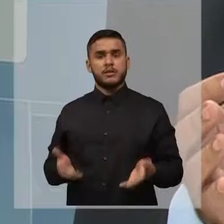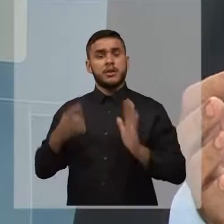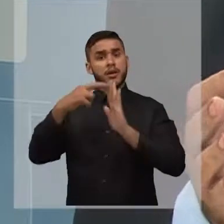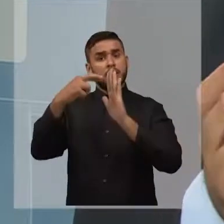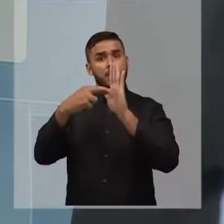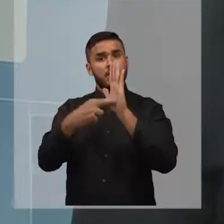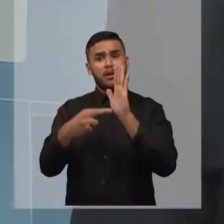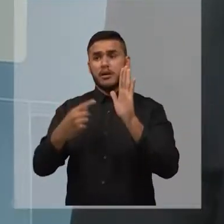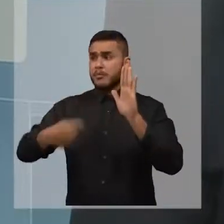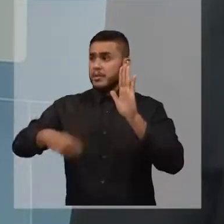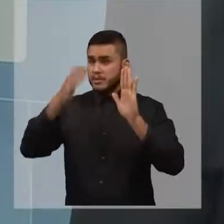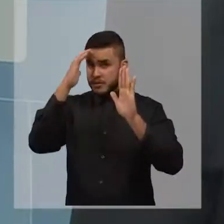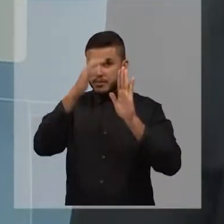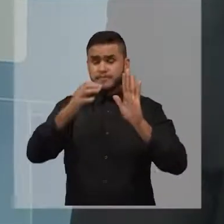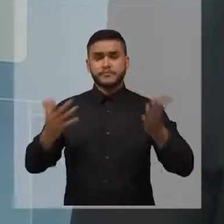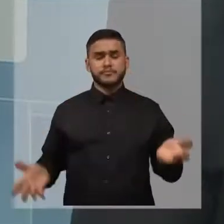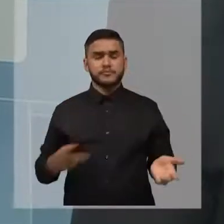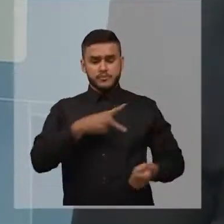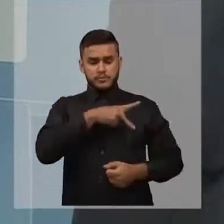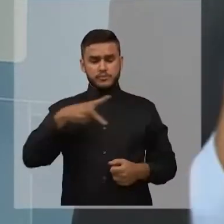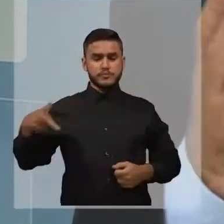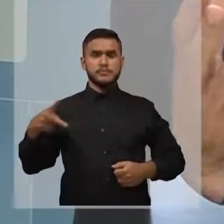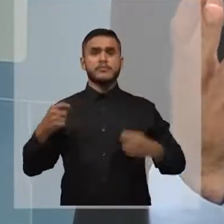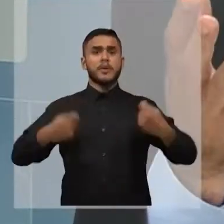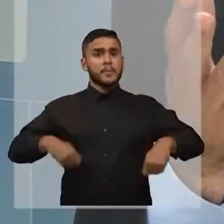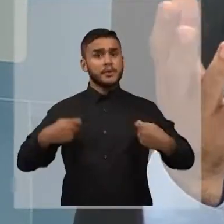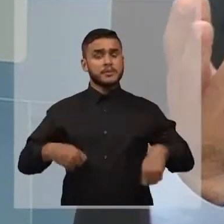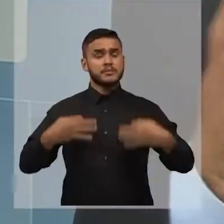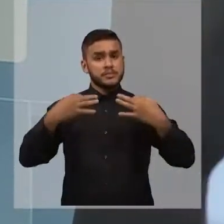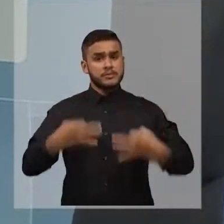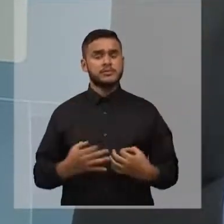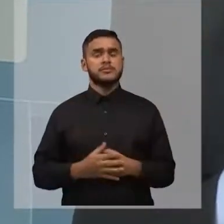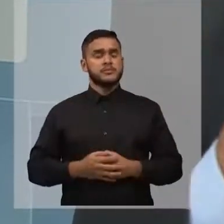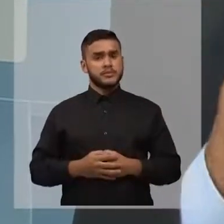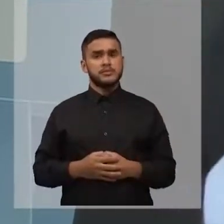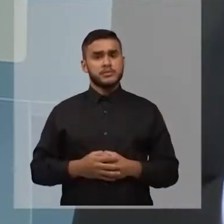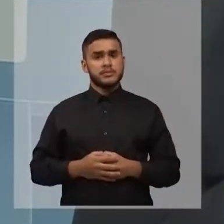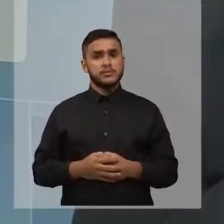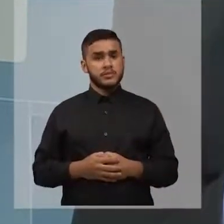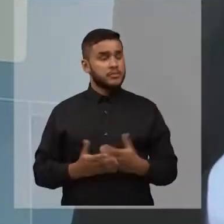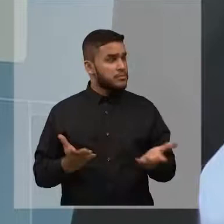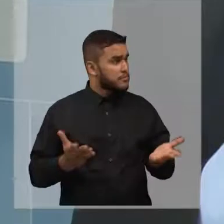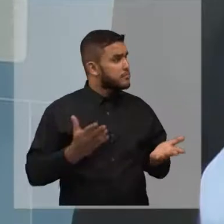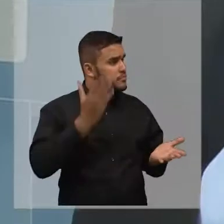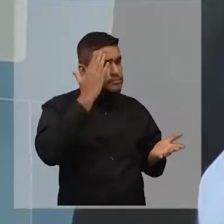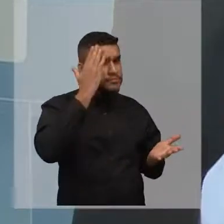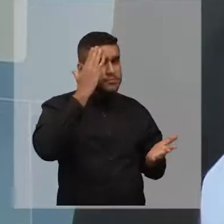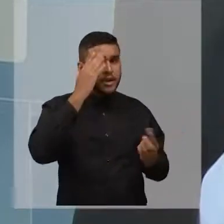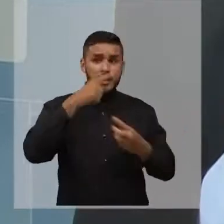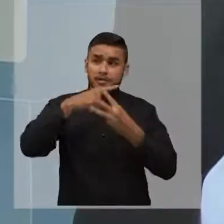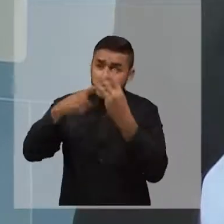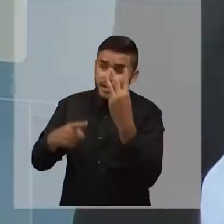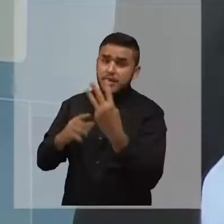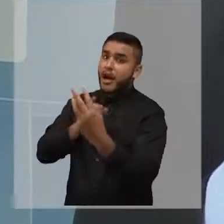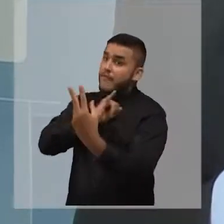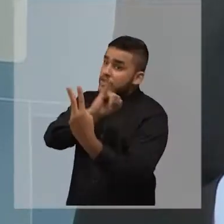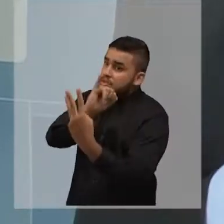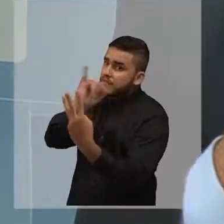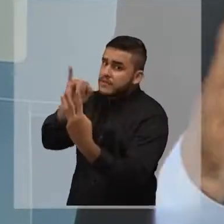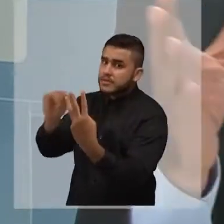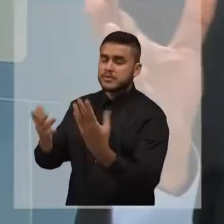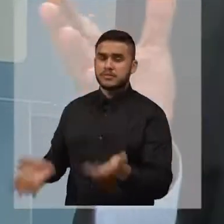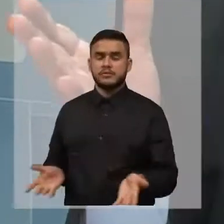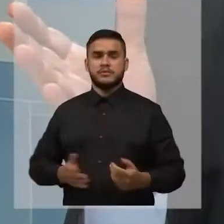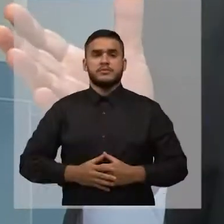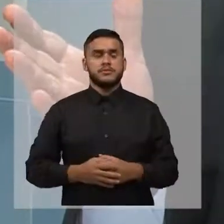regras. O presidente da República, se ele, para vocês terem o tamanho da dimensão disso, muita gente não tem. Se ele disser, olha, eu